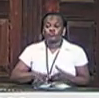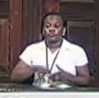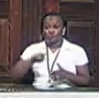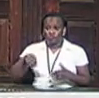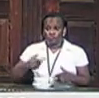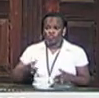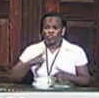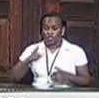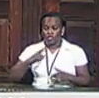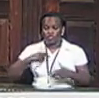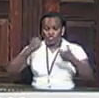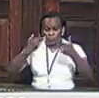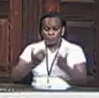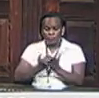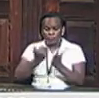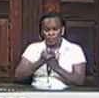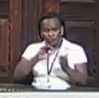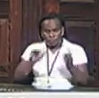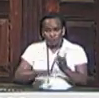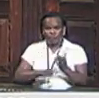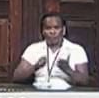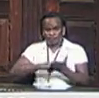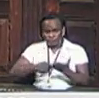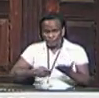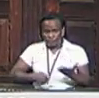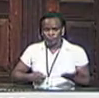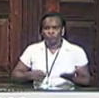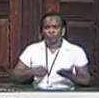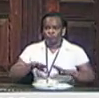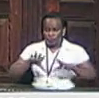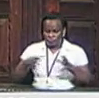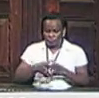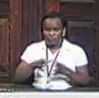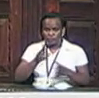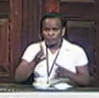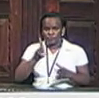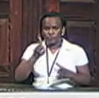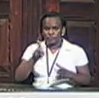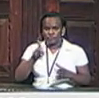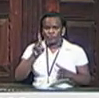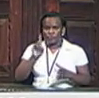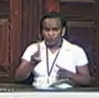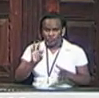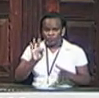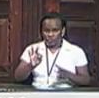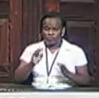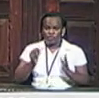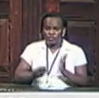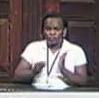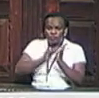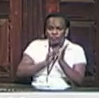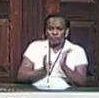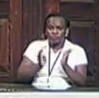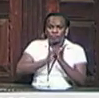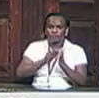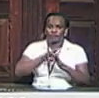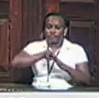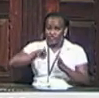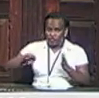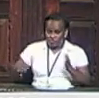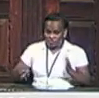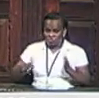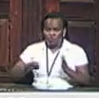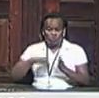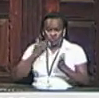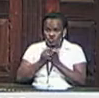estamos subscrevendo, pela bancada, várias emendas a